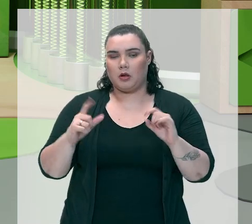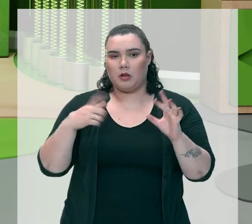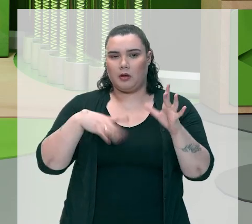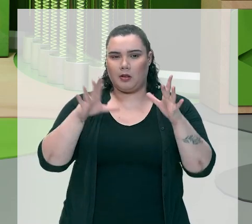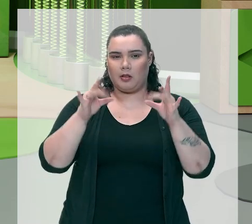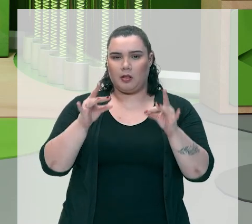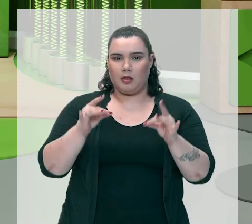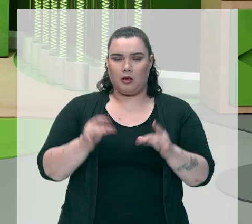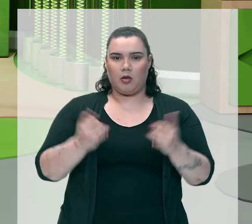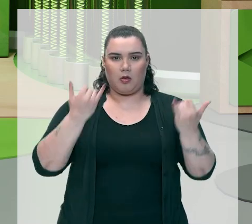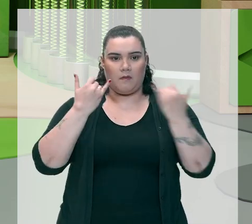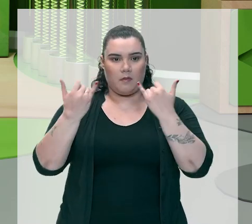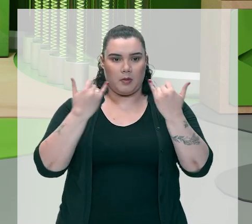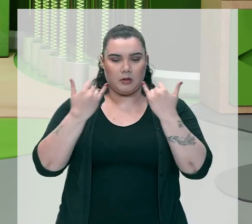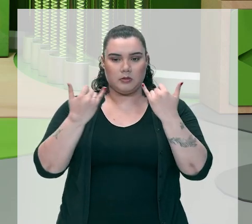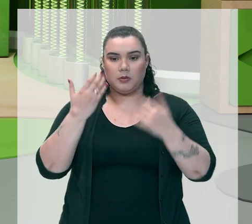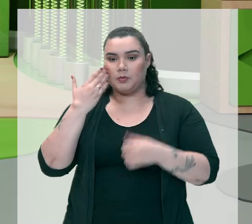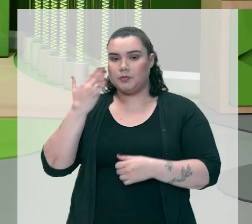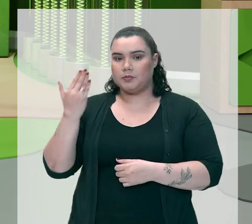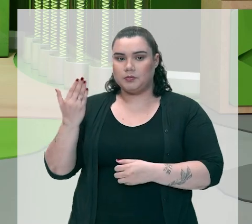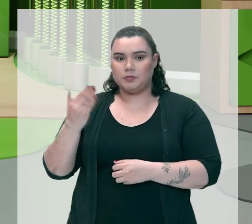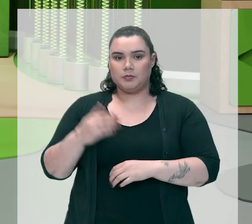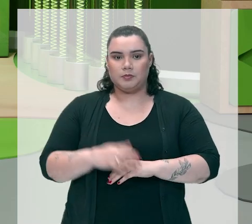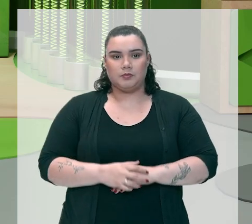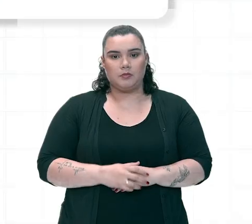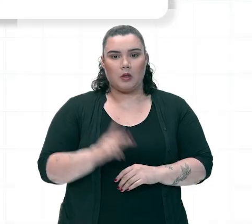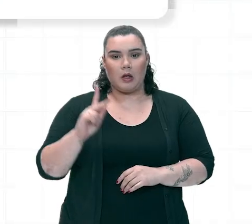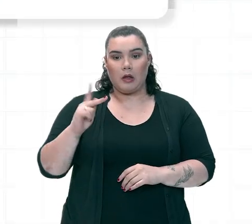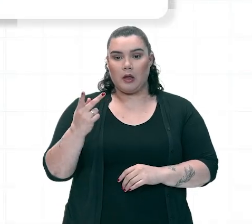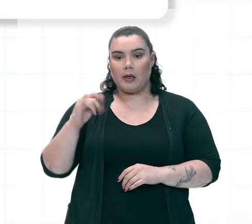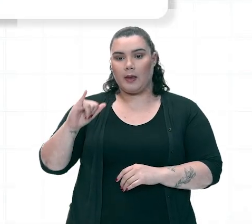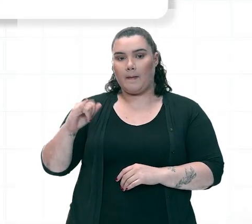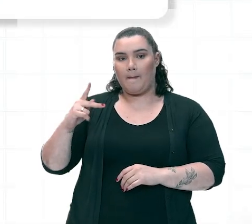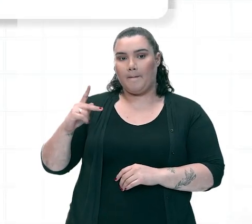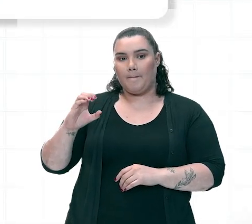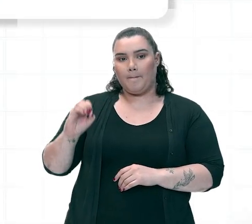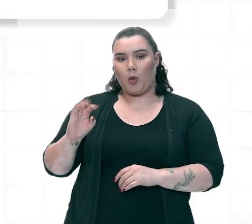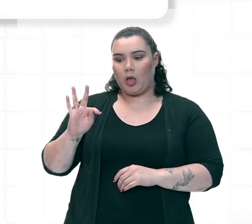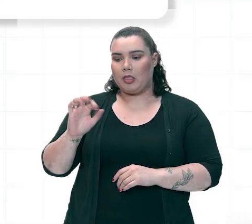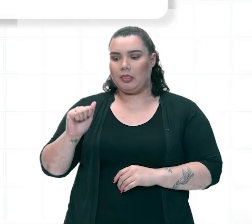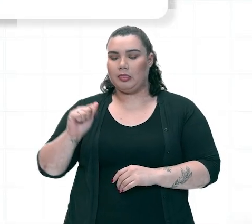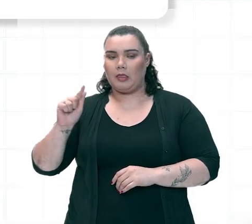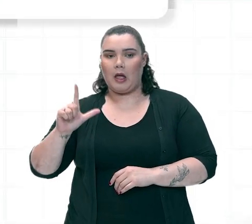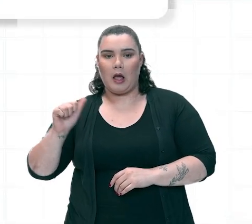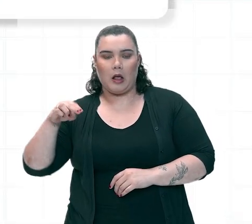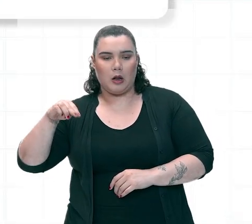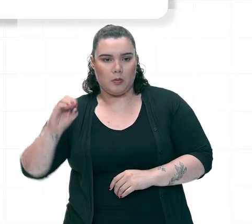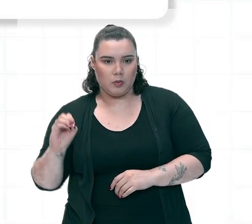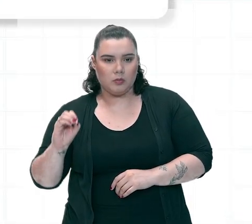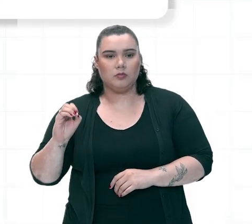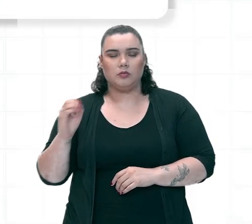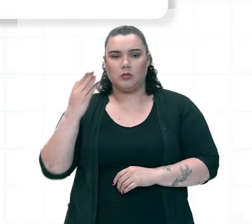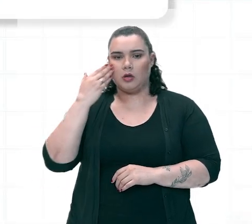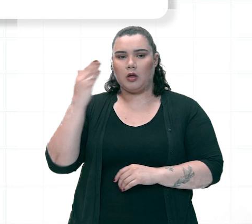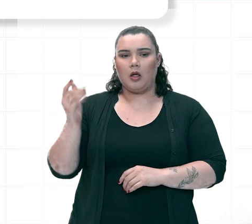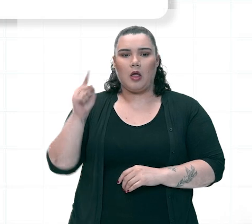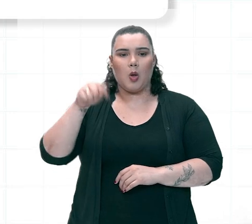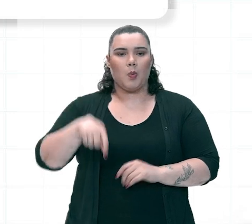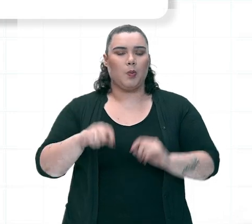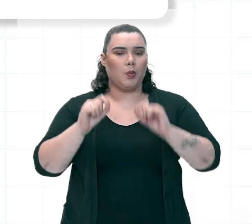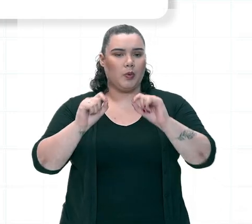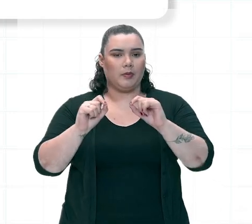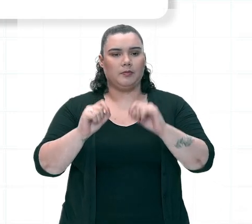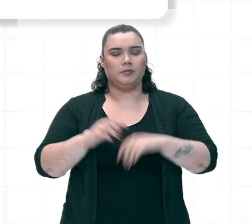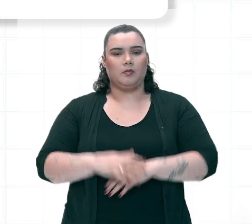com mais detalhes, vê mais informações sobre ela, é o hipotálamo. Dá uma olhadinha aí. O hipotálamo, ele vai atuar como